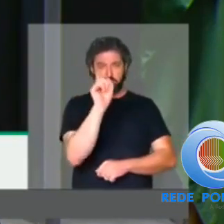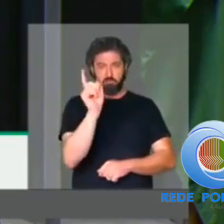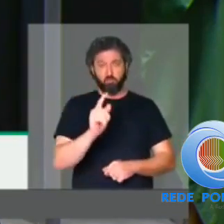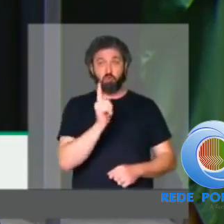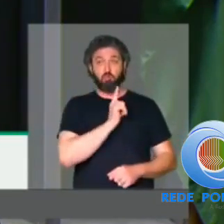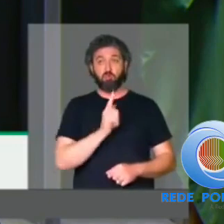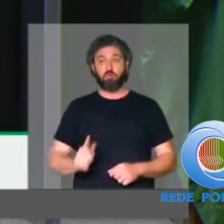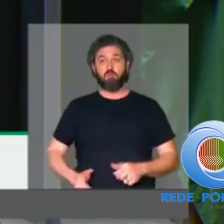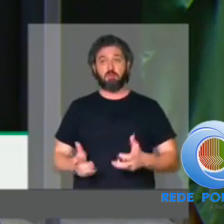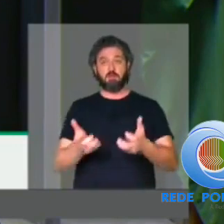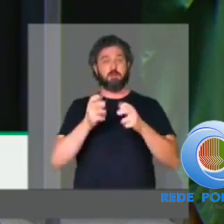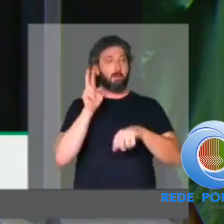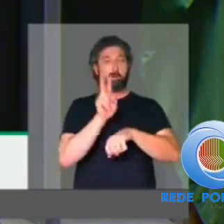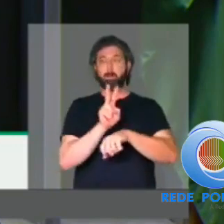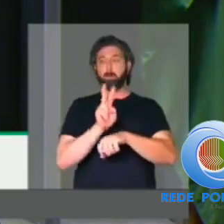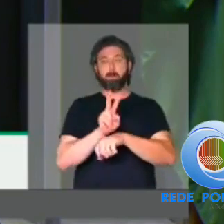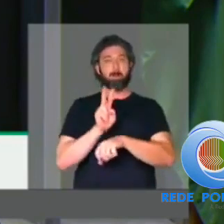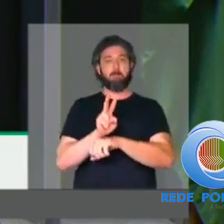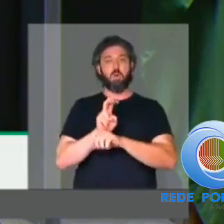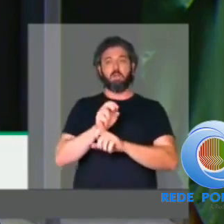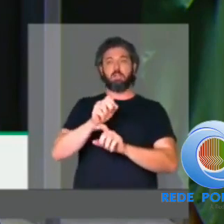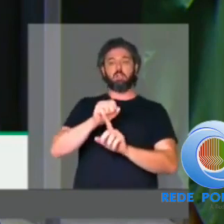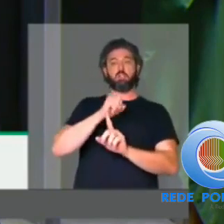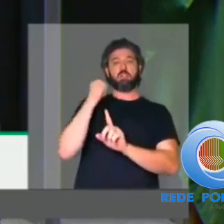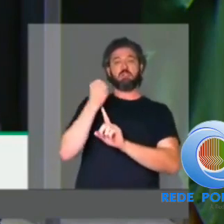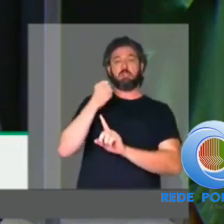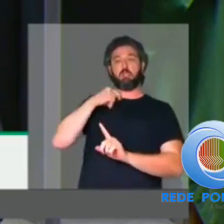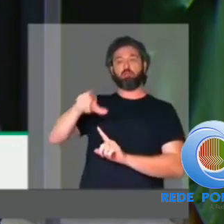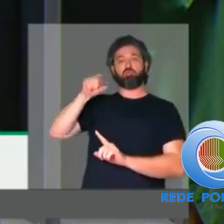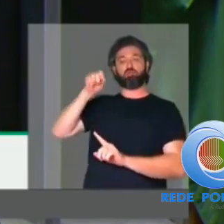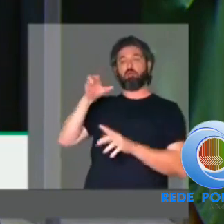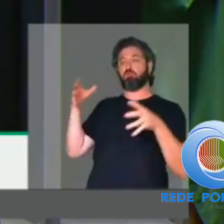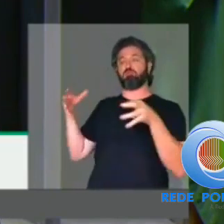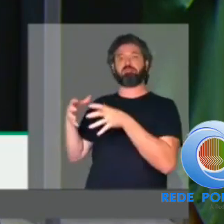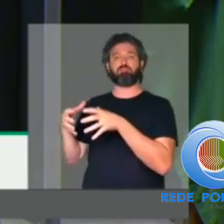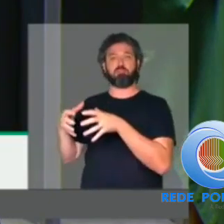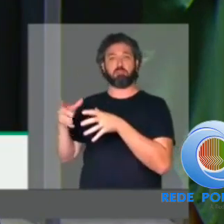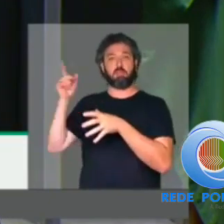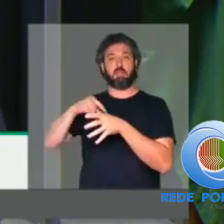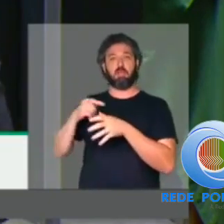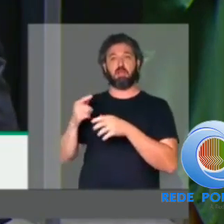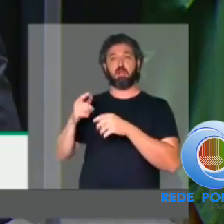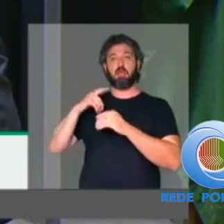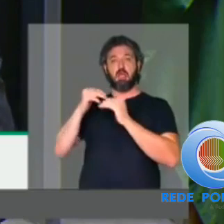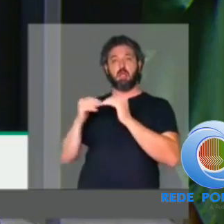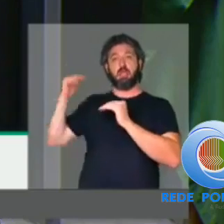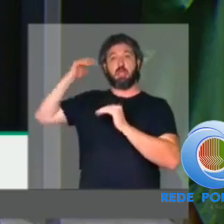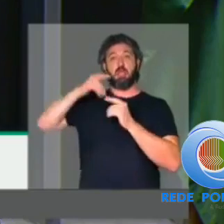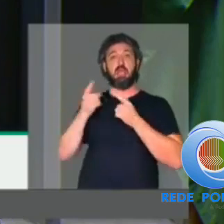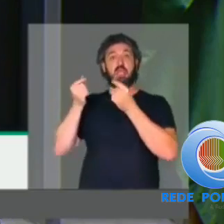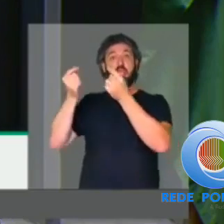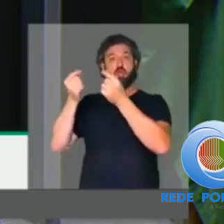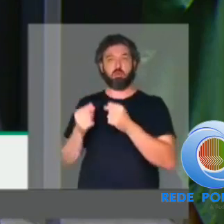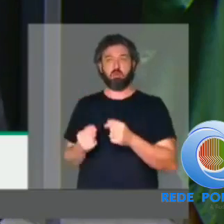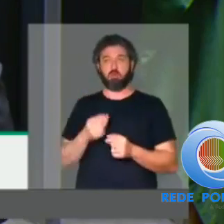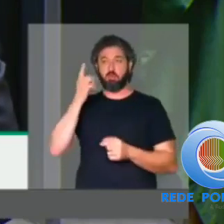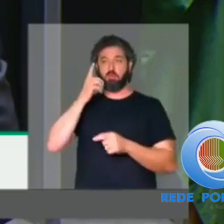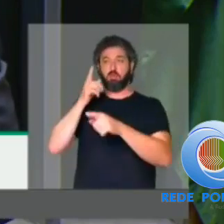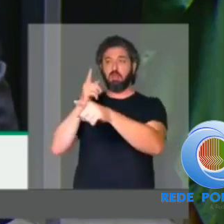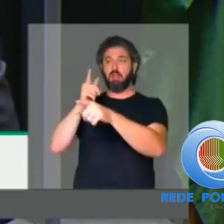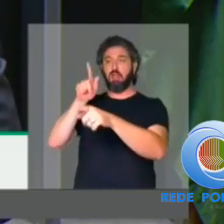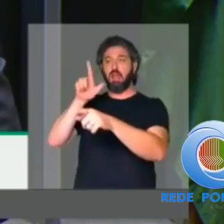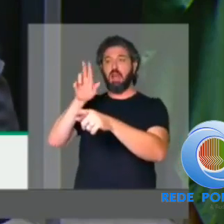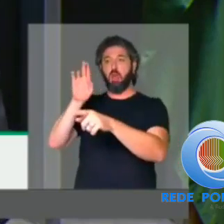O governo está atrás de proteger o lado da sociedade que ele escolheu, que é o lado dos de cima, que é o lado, deputado